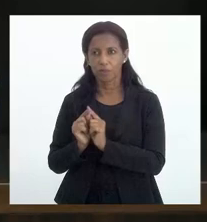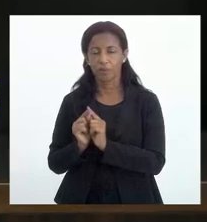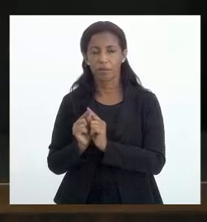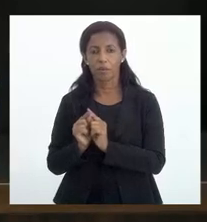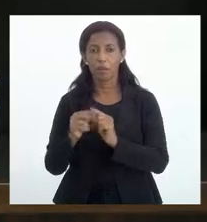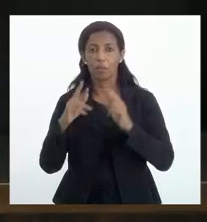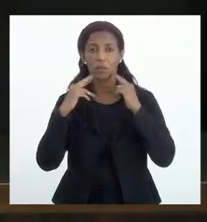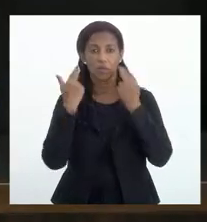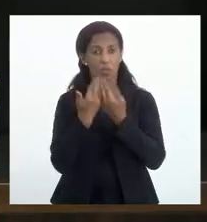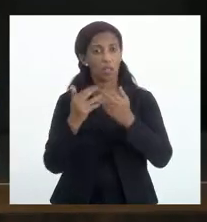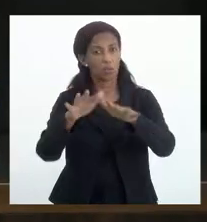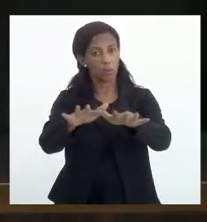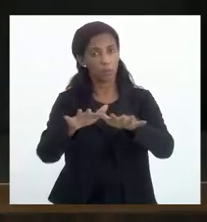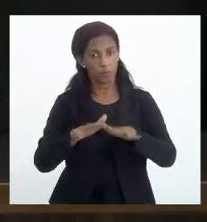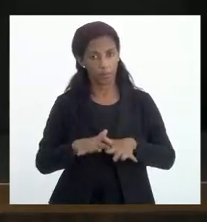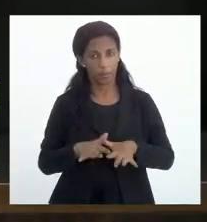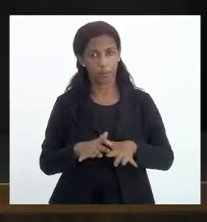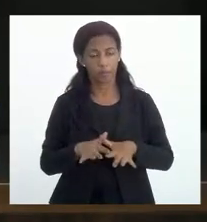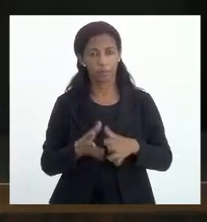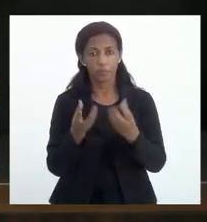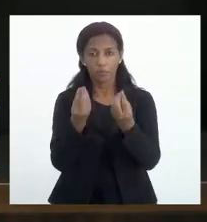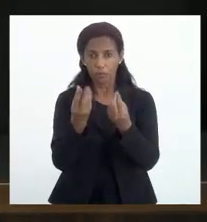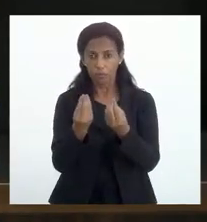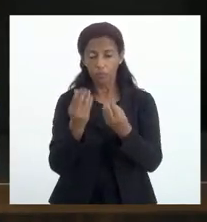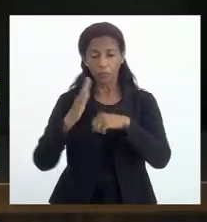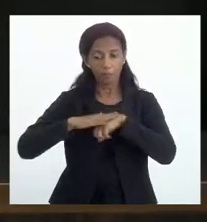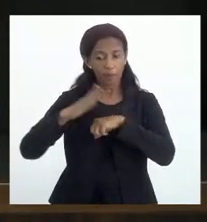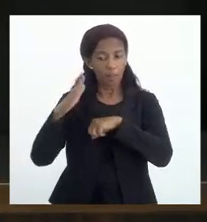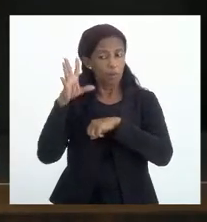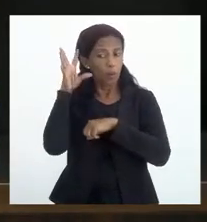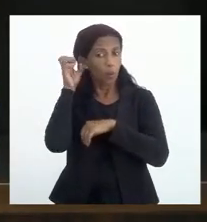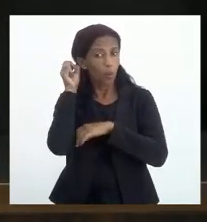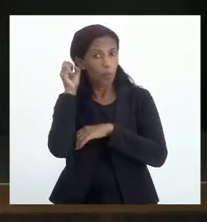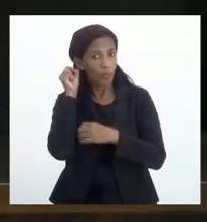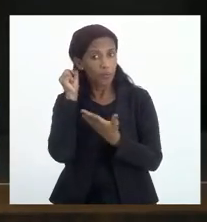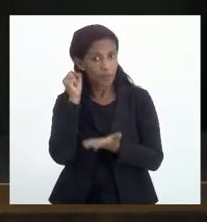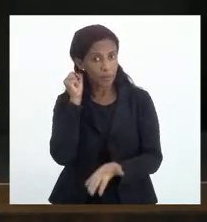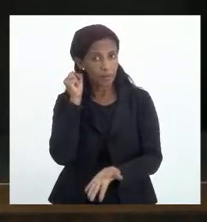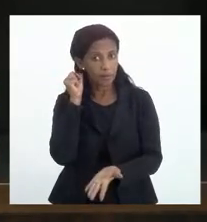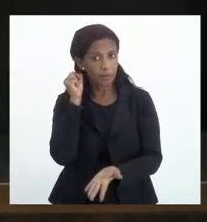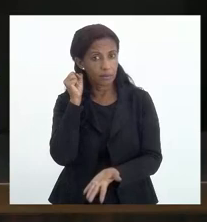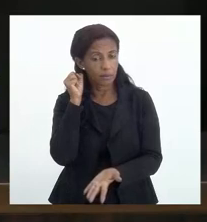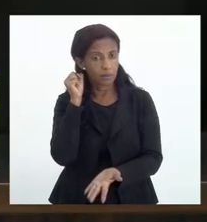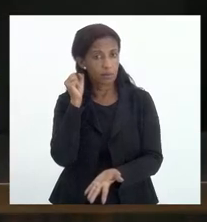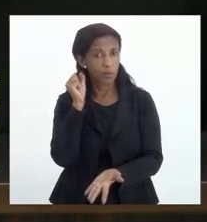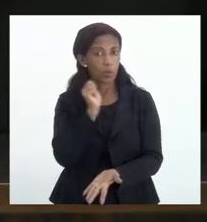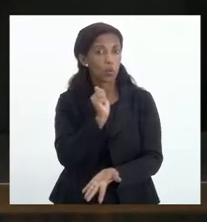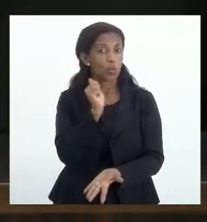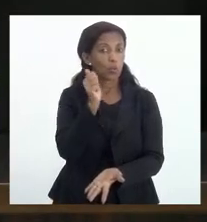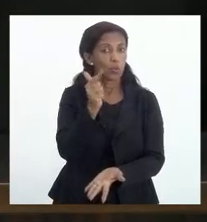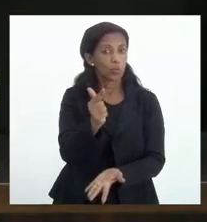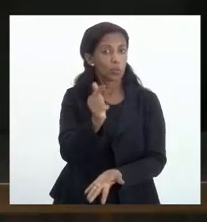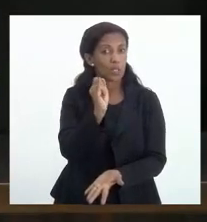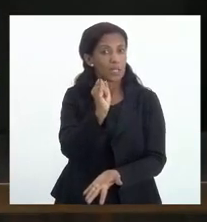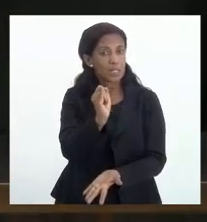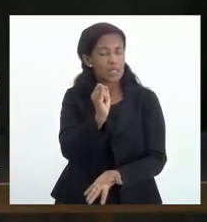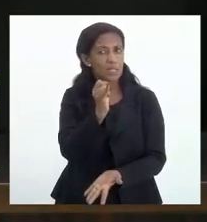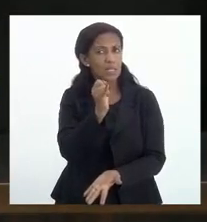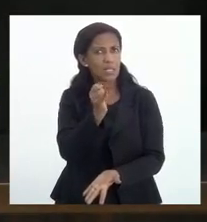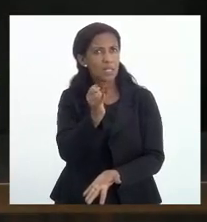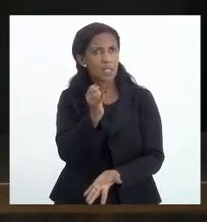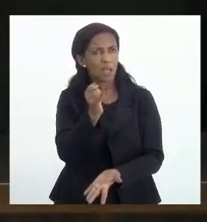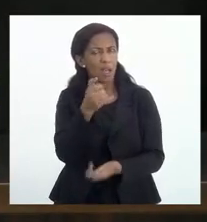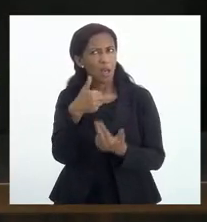aqui em audiência pública, muito mais para ouvir, porque se algo pertinente